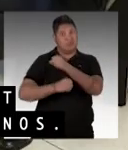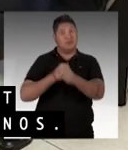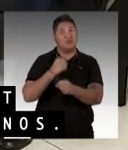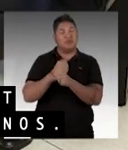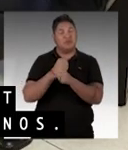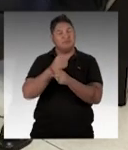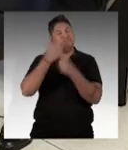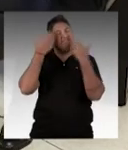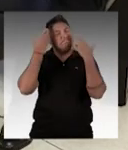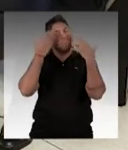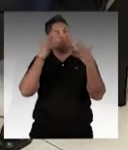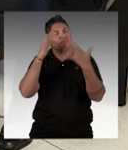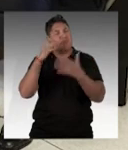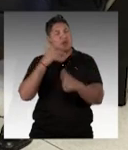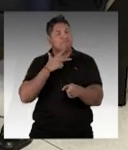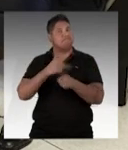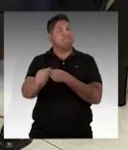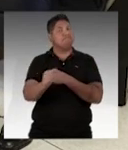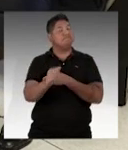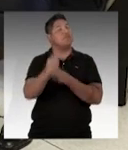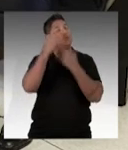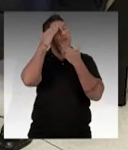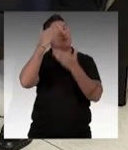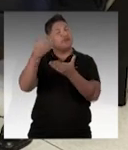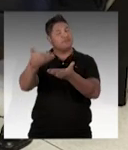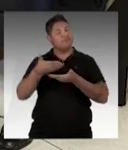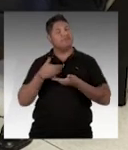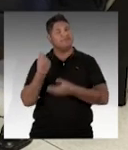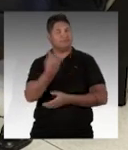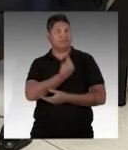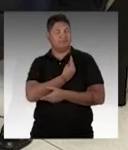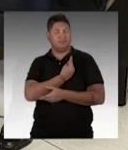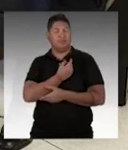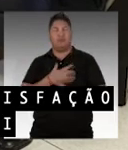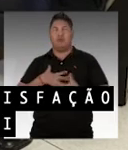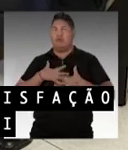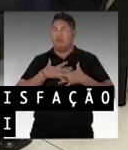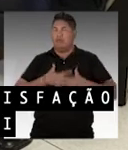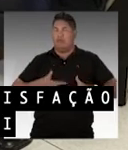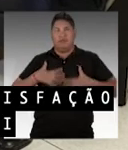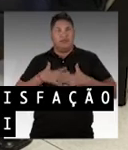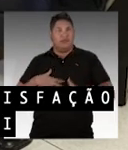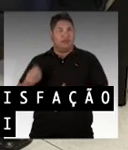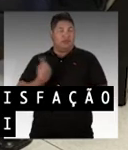anos. Primeiramente, parabéns pela vitória e obrigado por nos receber. Uma grata